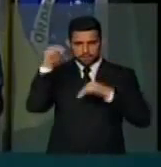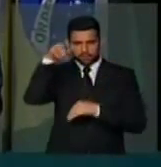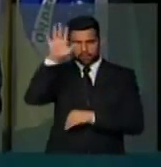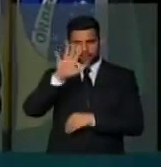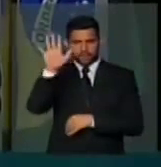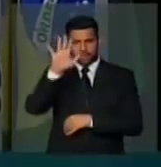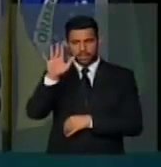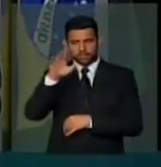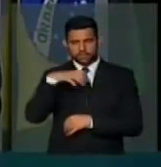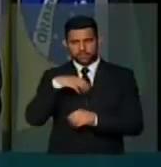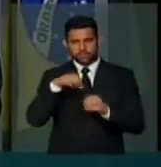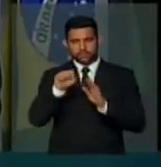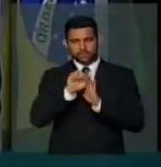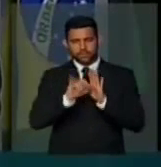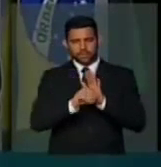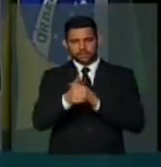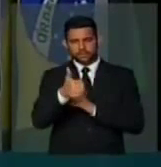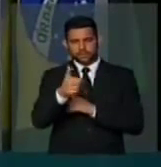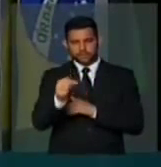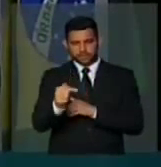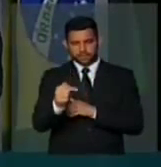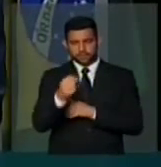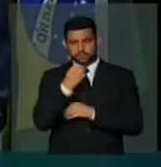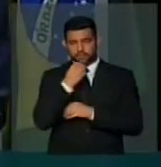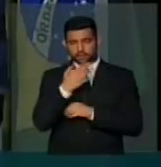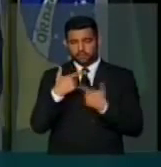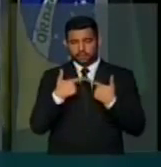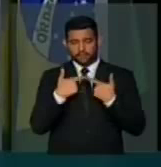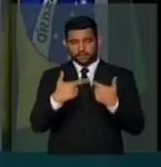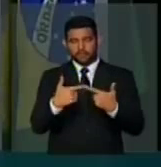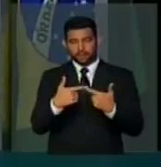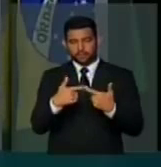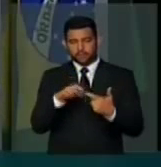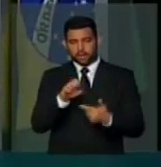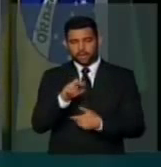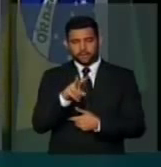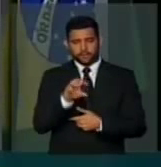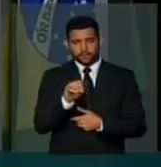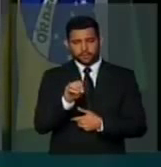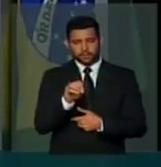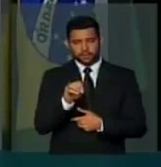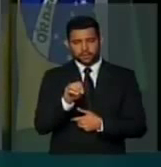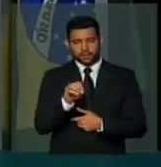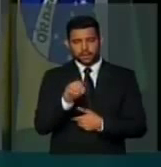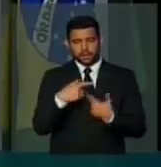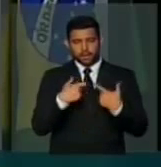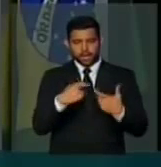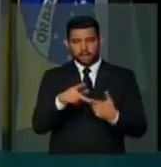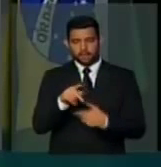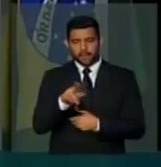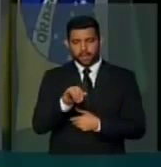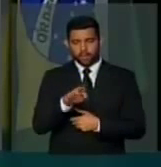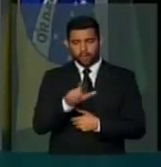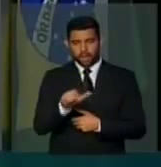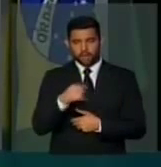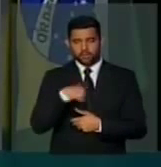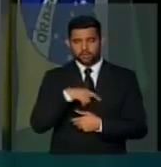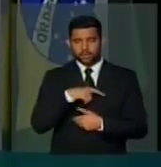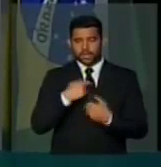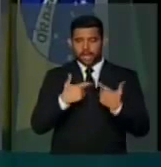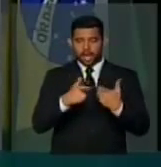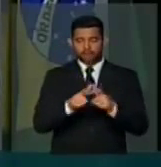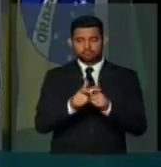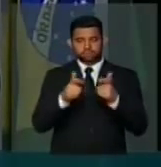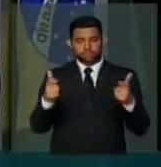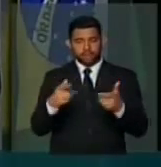Nordeste no século XVII, bem como a vitória do épico confronto da Guerra do Paraguai, um dos maiores conflitos que o nosso país se